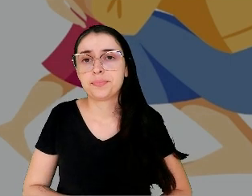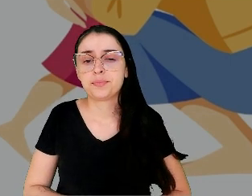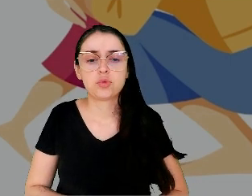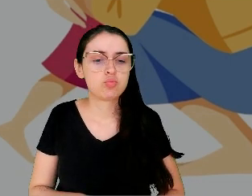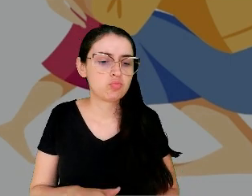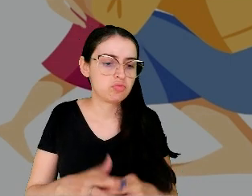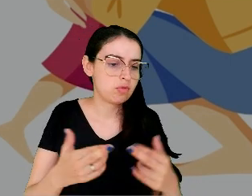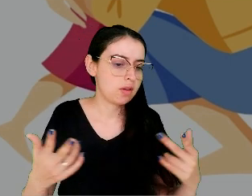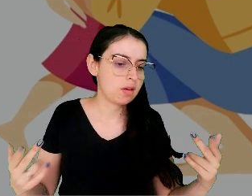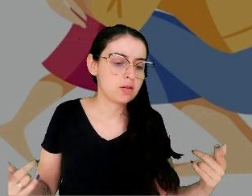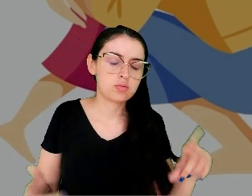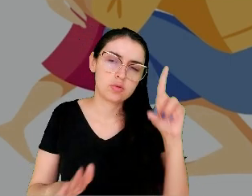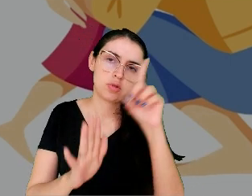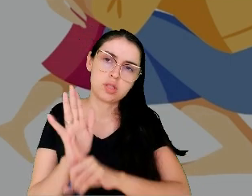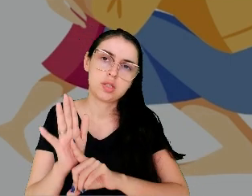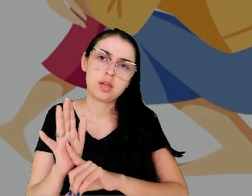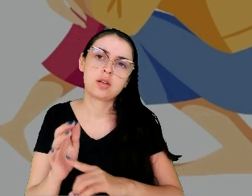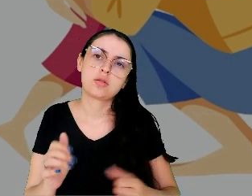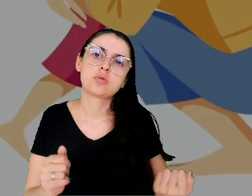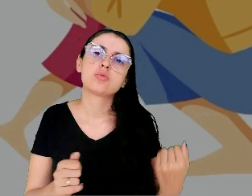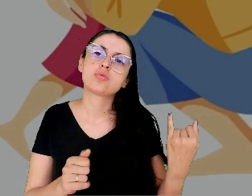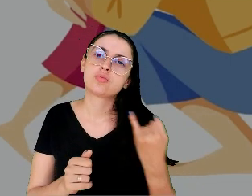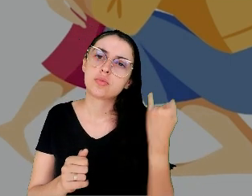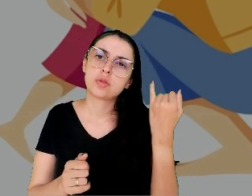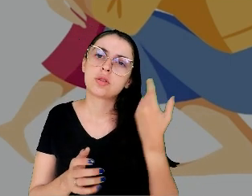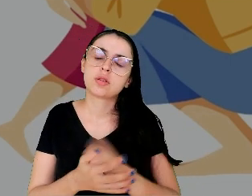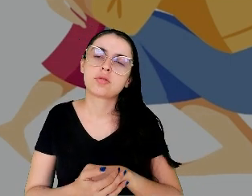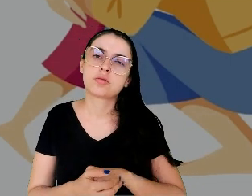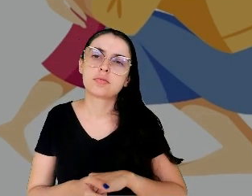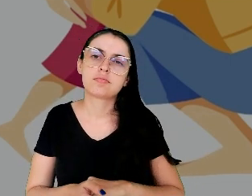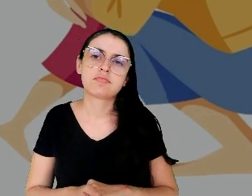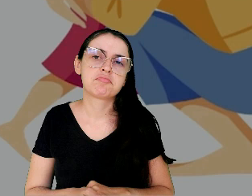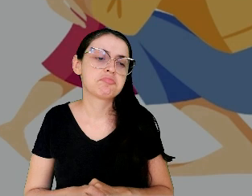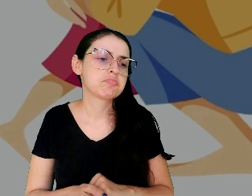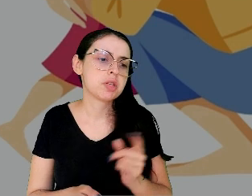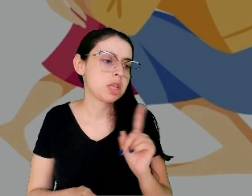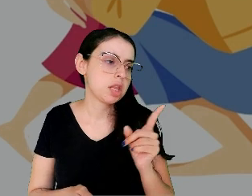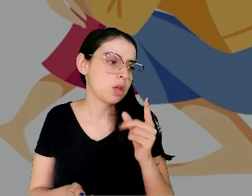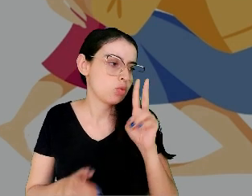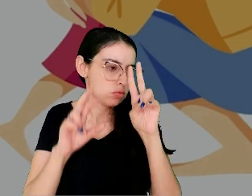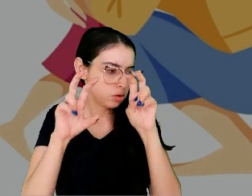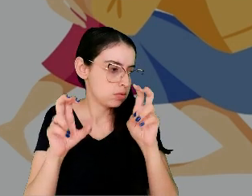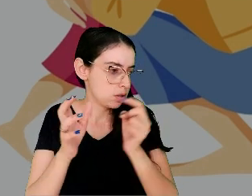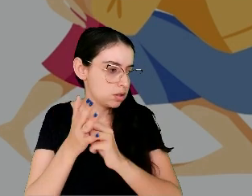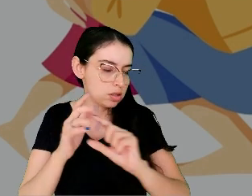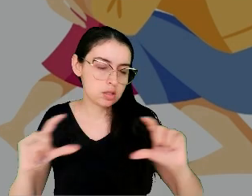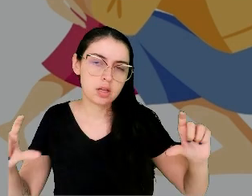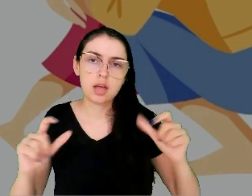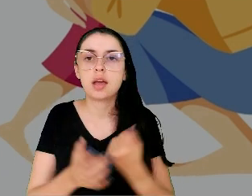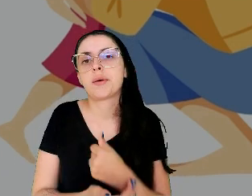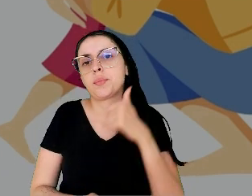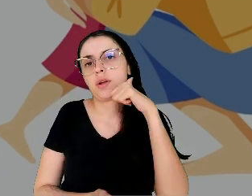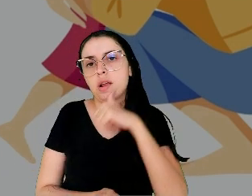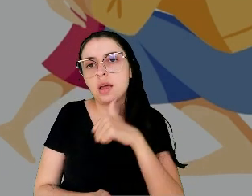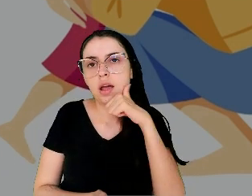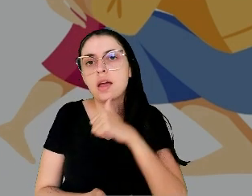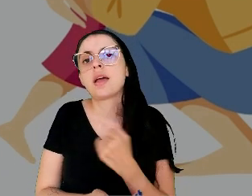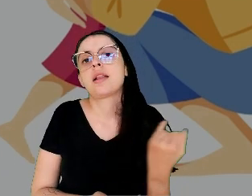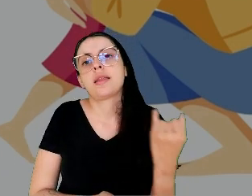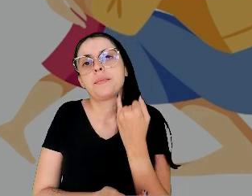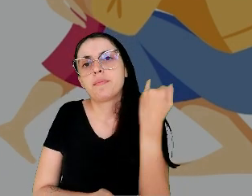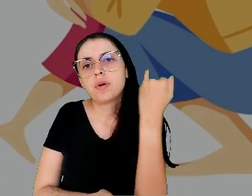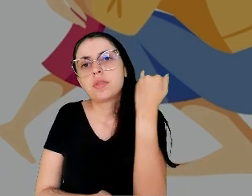outros direitos fundamentais e garantias. Não precisava estar descrito isso, que a mulher é um fator